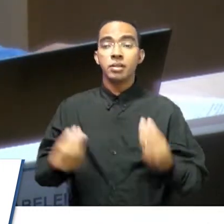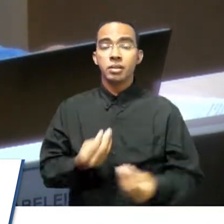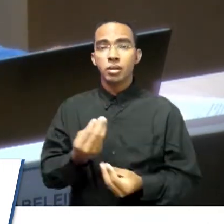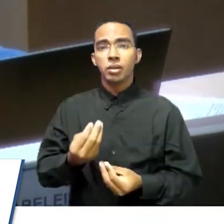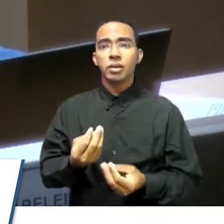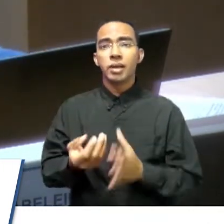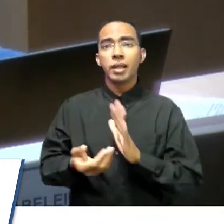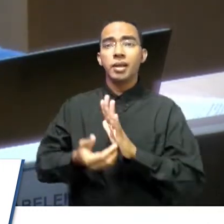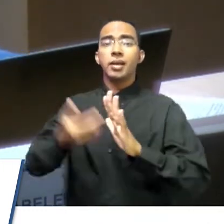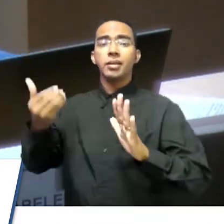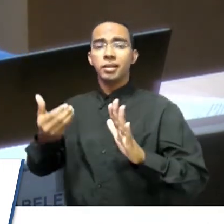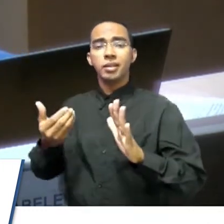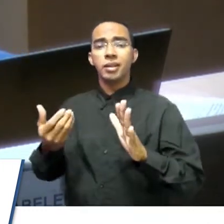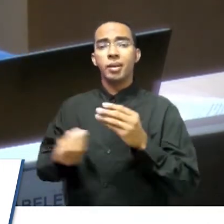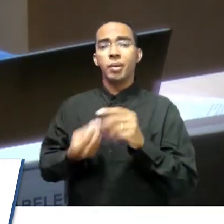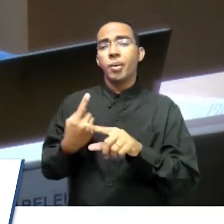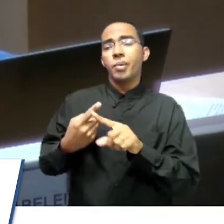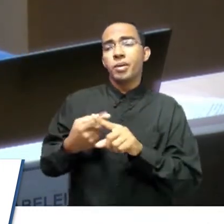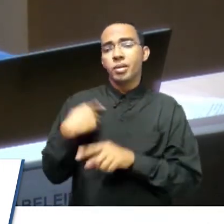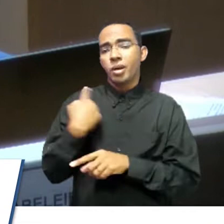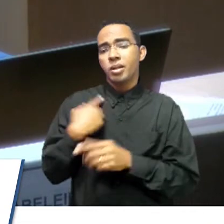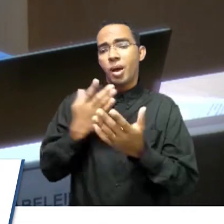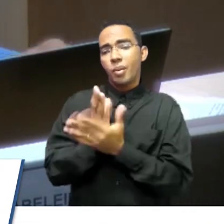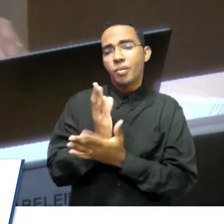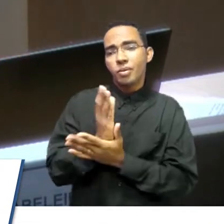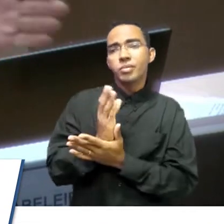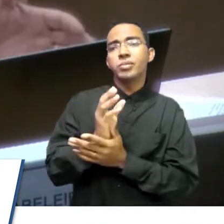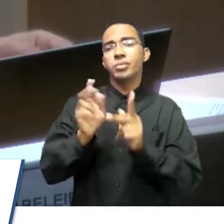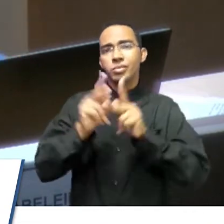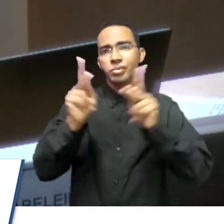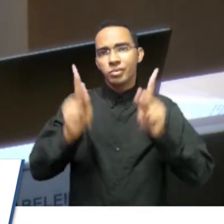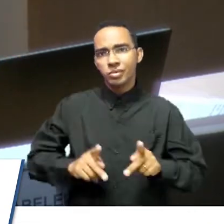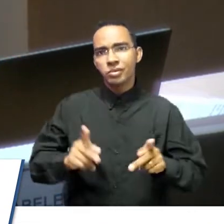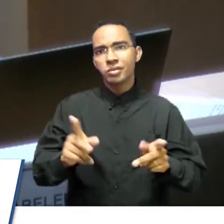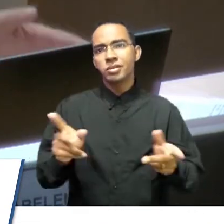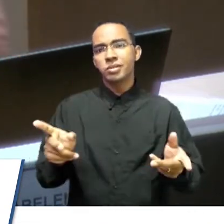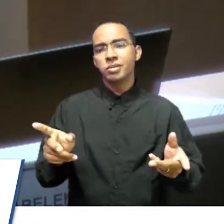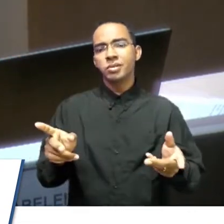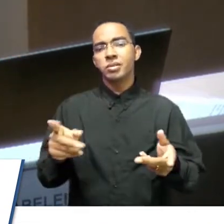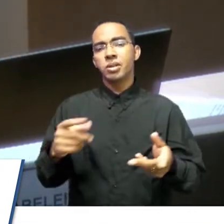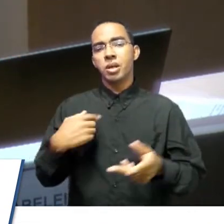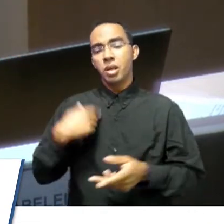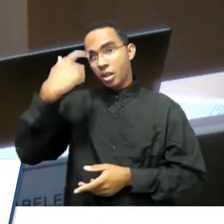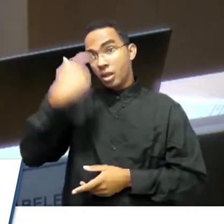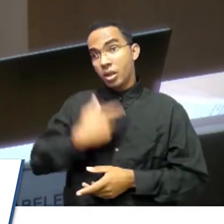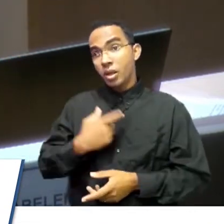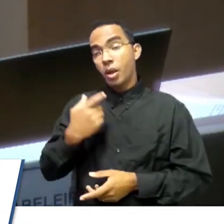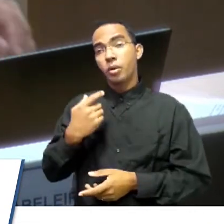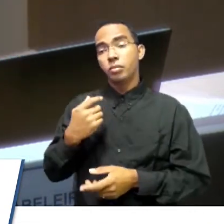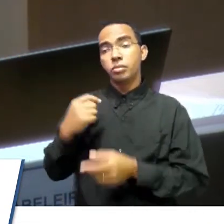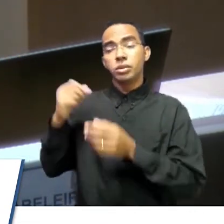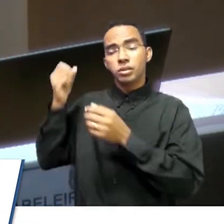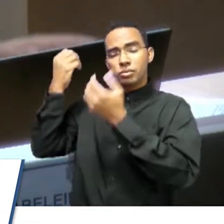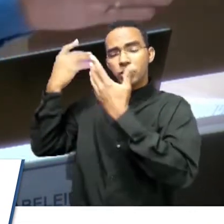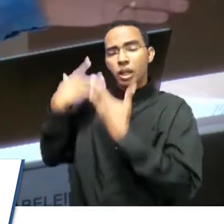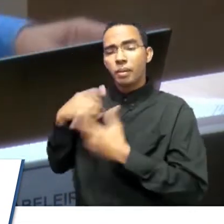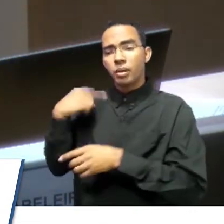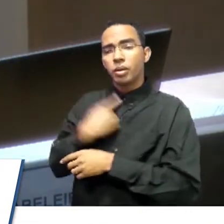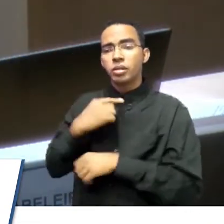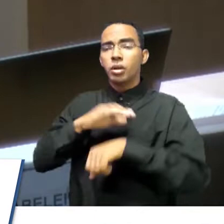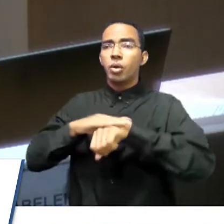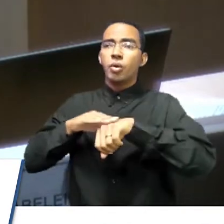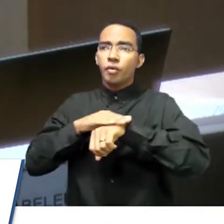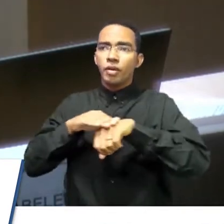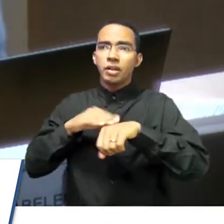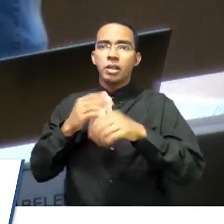qualquer maneira. Então, quer dizer, nós aprovamos um projeto que... eu ouvi dizer que falar para os donos de banco que o projeto nós